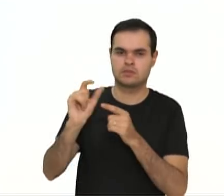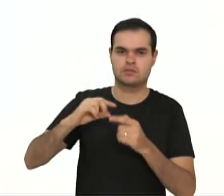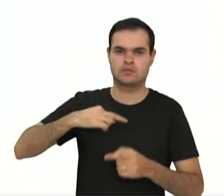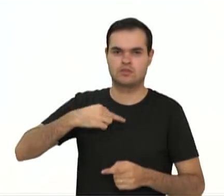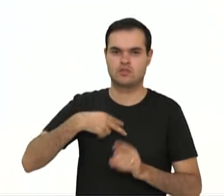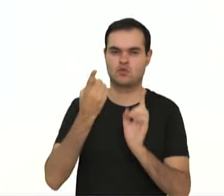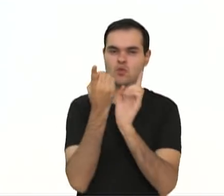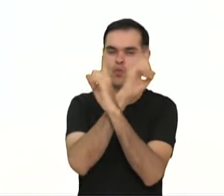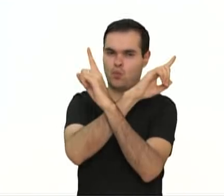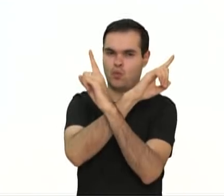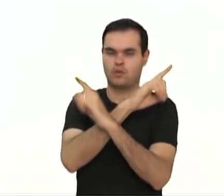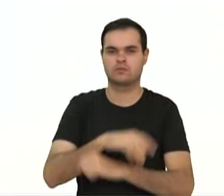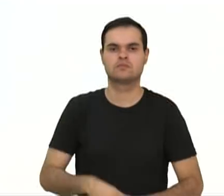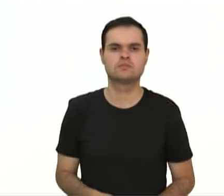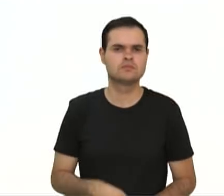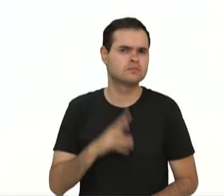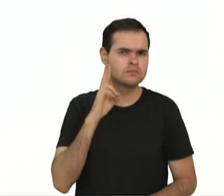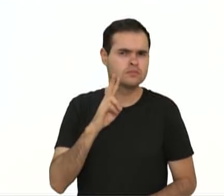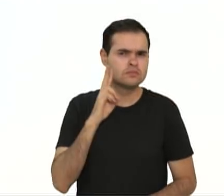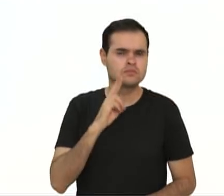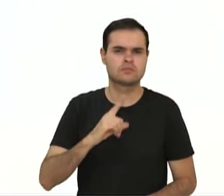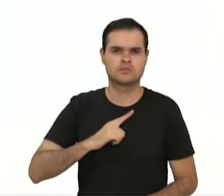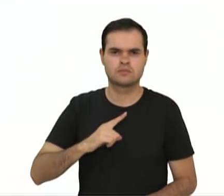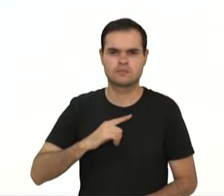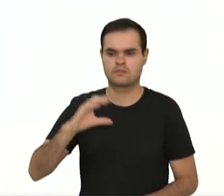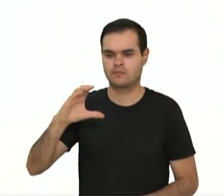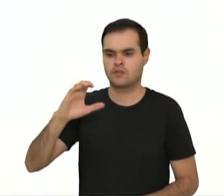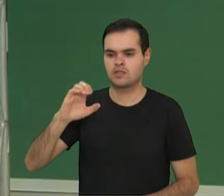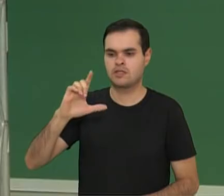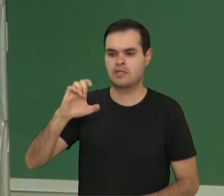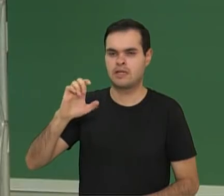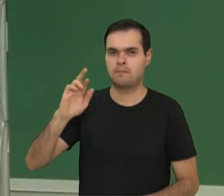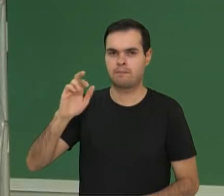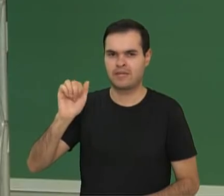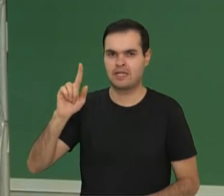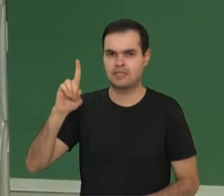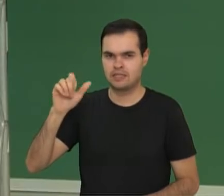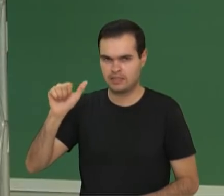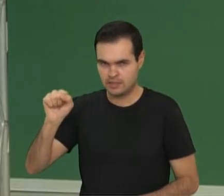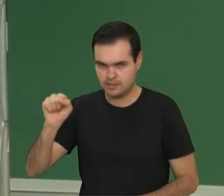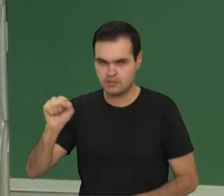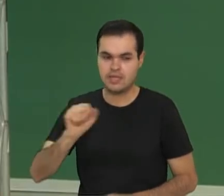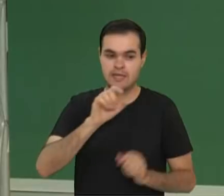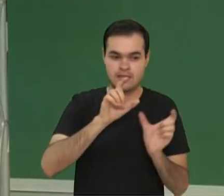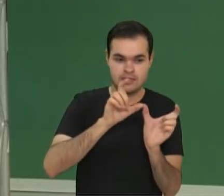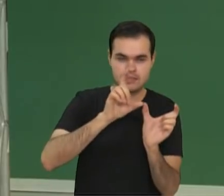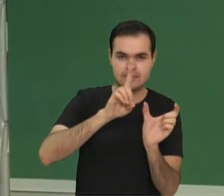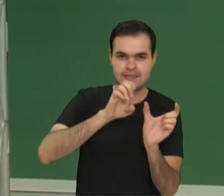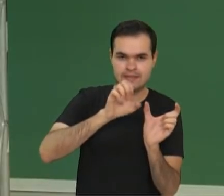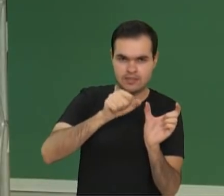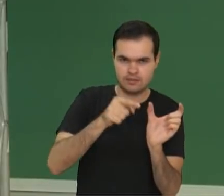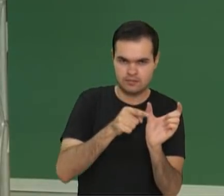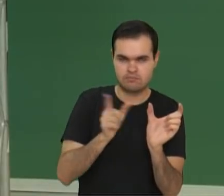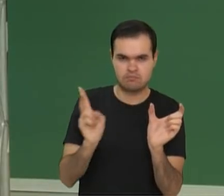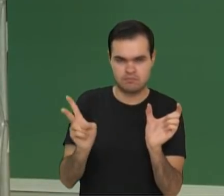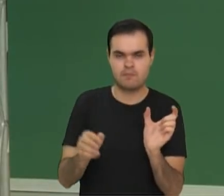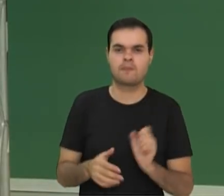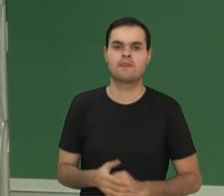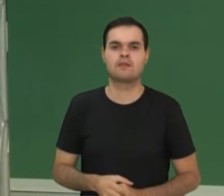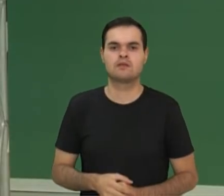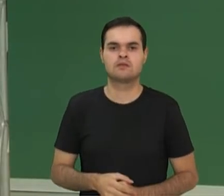sentido oposto. Nós vimos ali, celebradas, descelebradas, oposição. Nesse trecho também